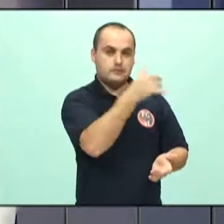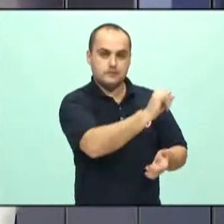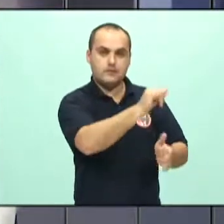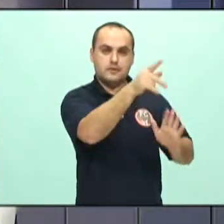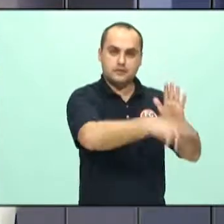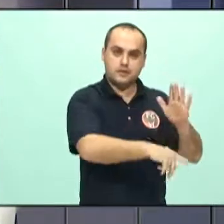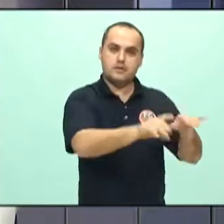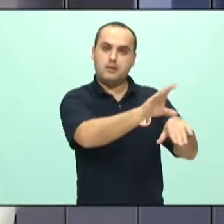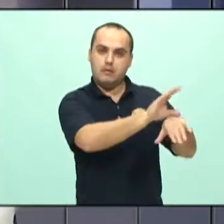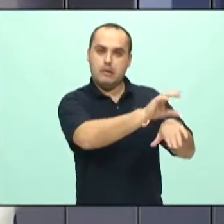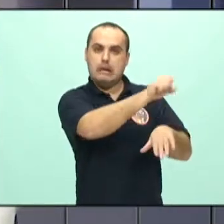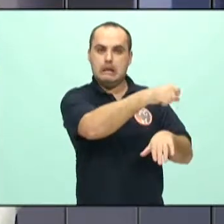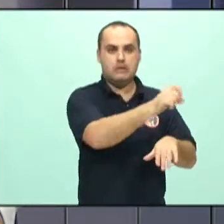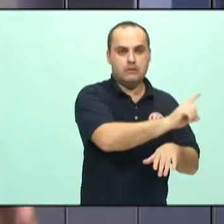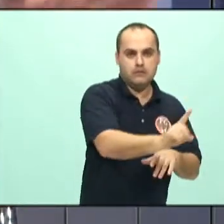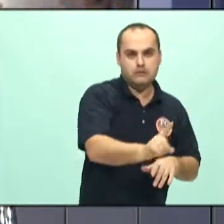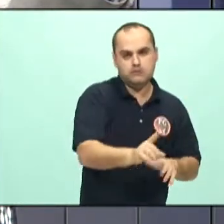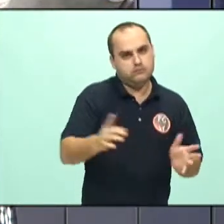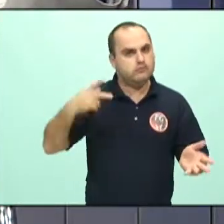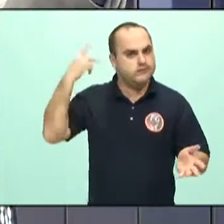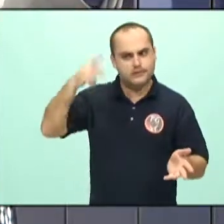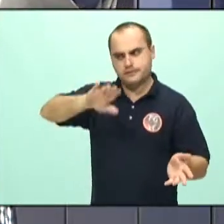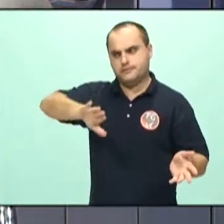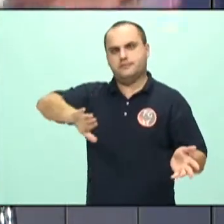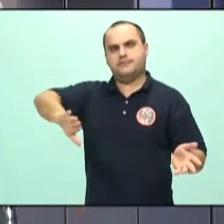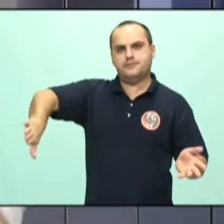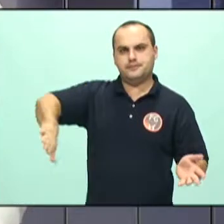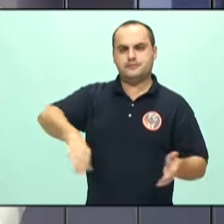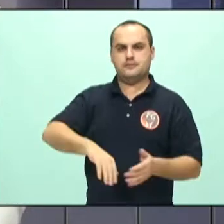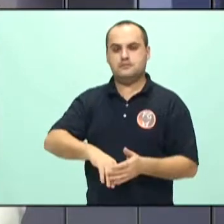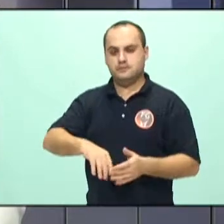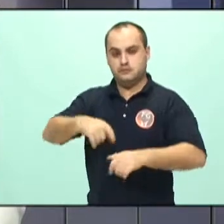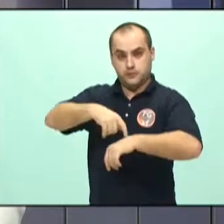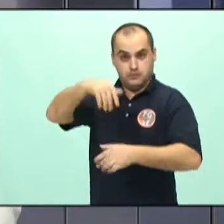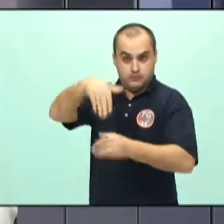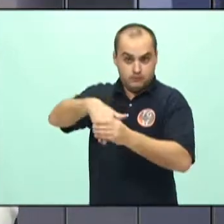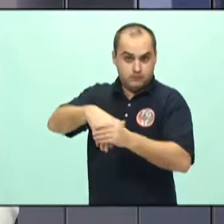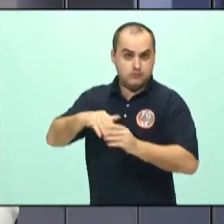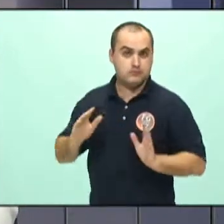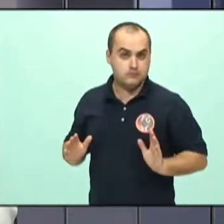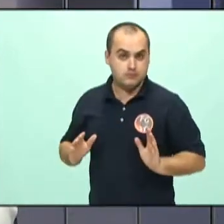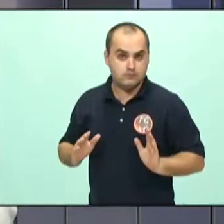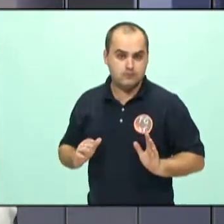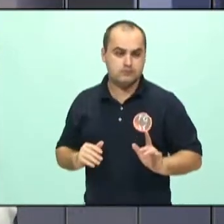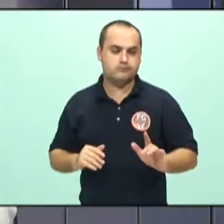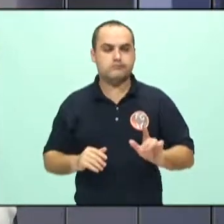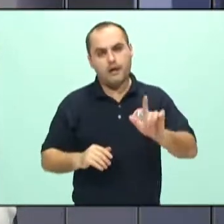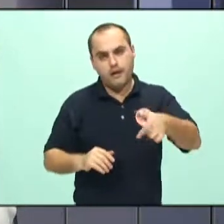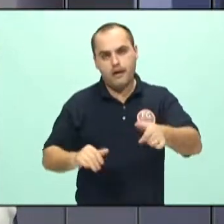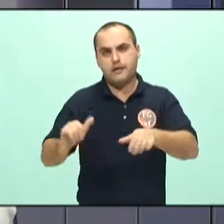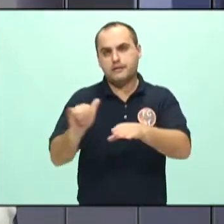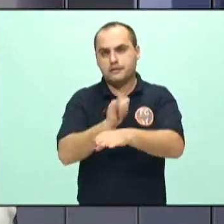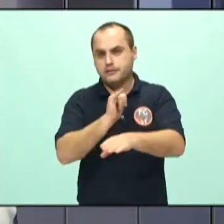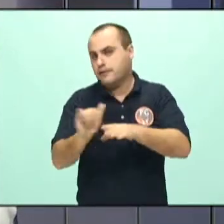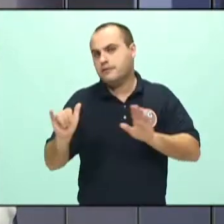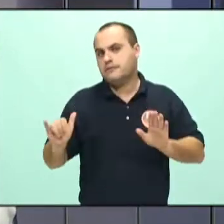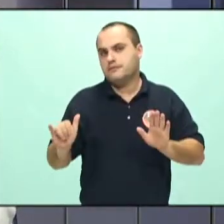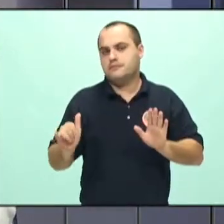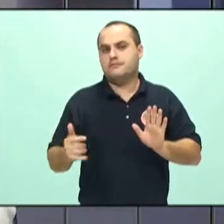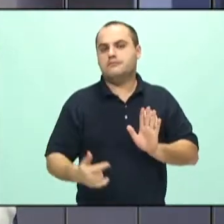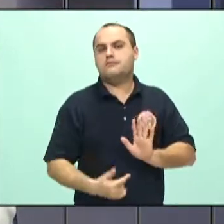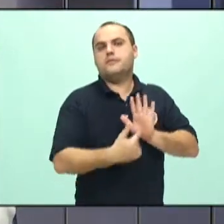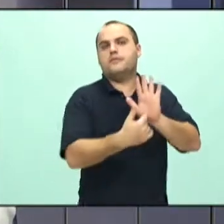e deixar a parte política, vamos dizer assim, durante a votação do plenário. E acredito que seja uma estratégia de não expor os vereadores a